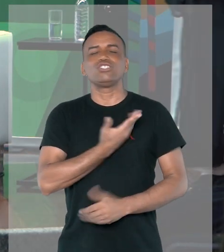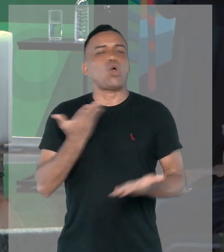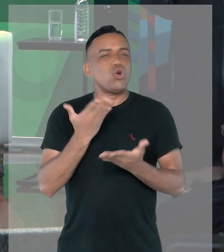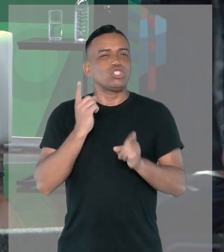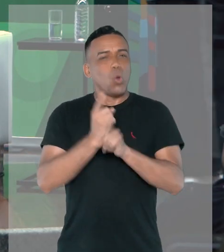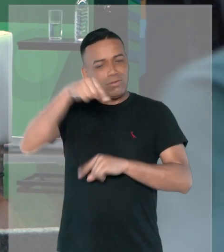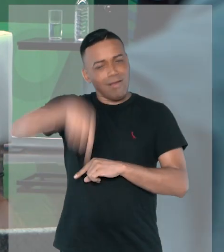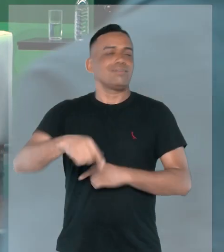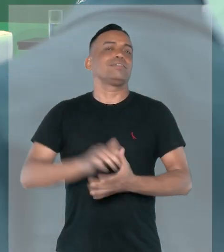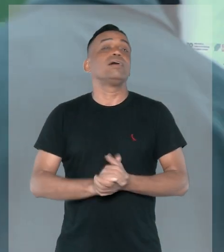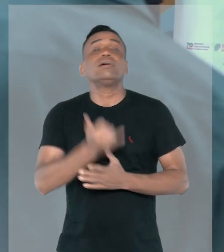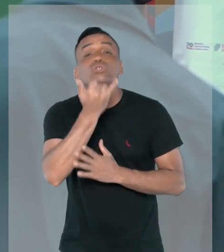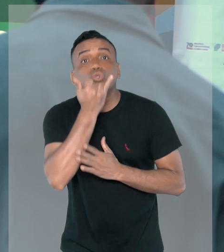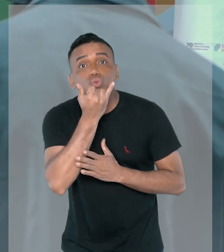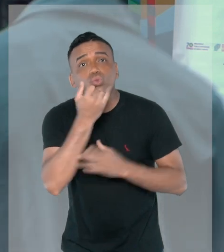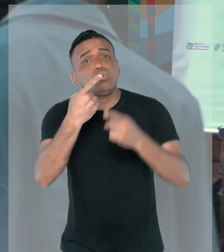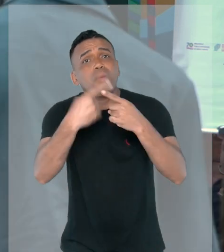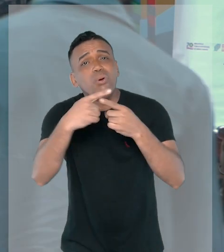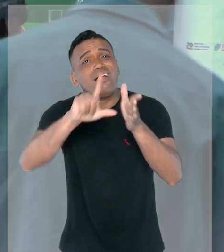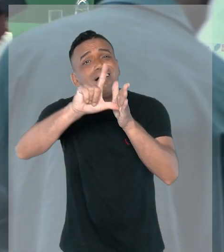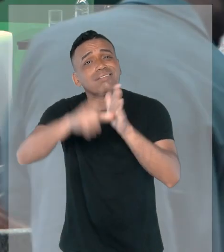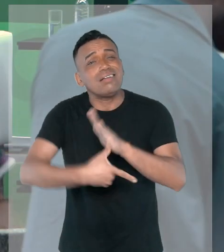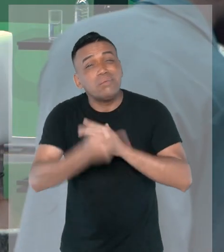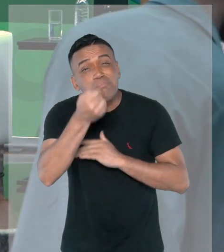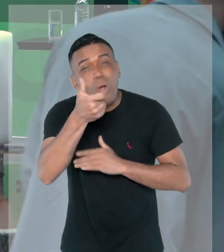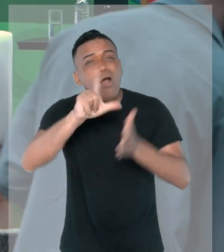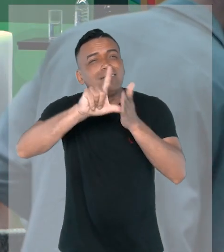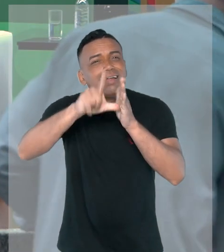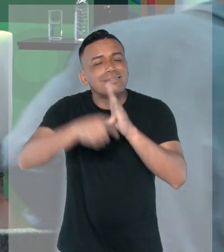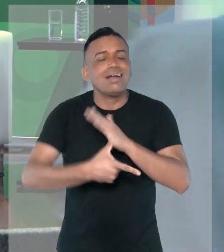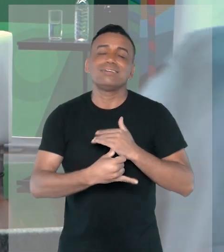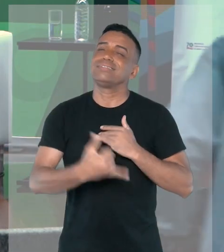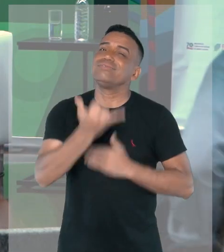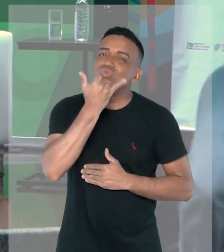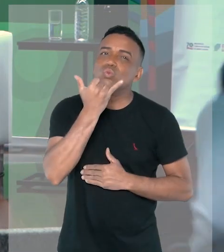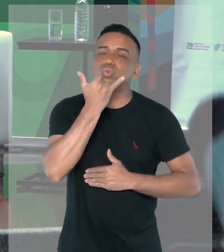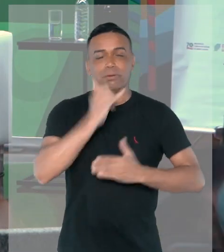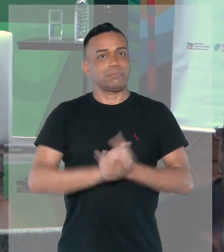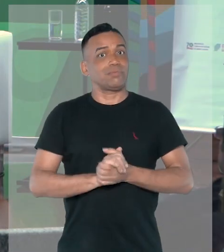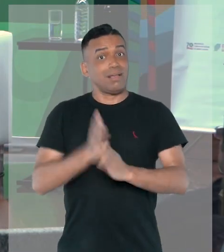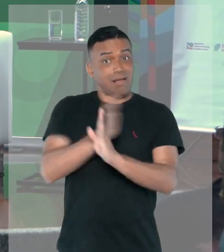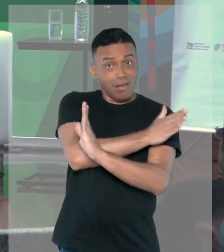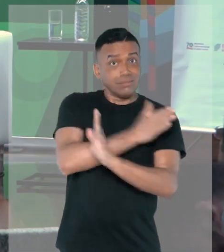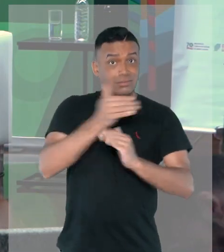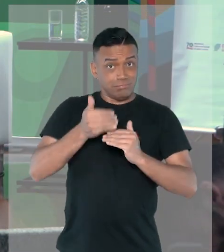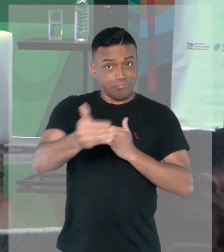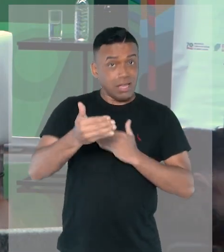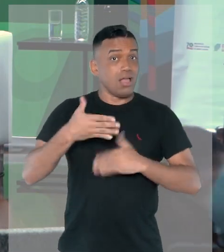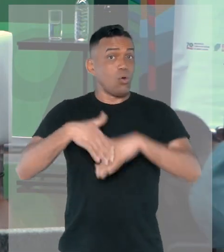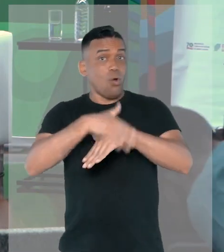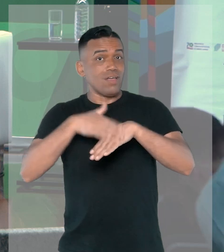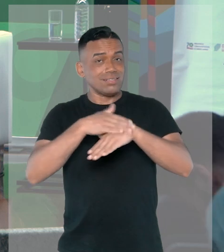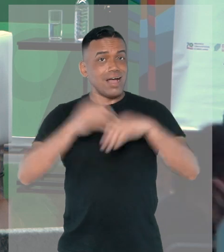hoje. O anfitrião é o repórter e ator Jefferson da Fonseca, um homem branco de cabelos e barba